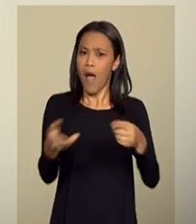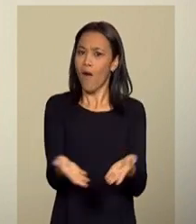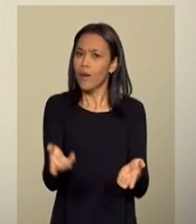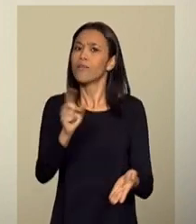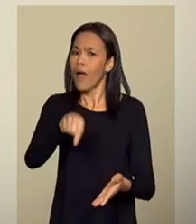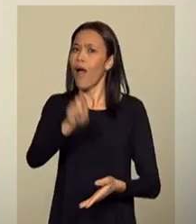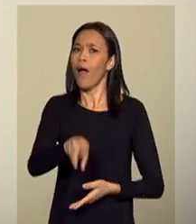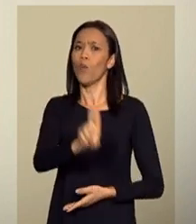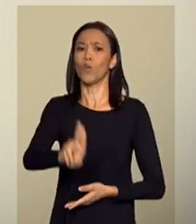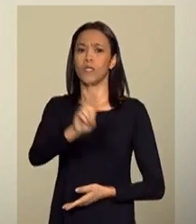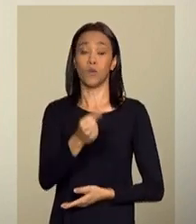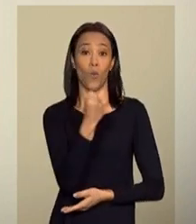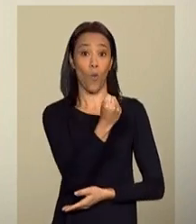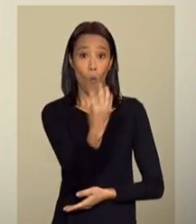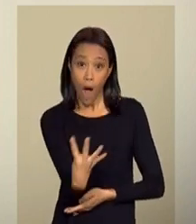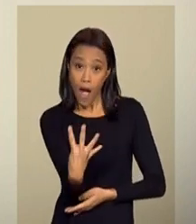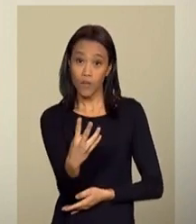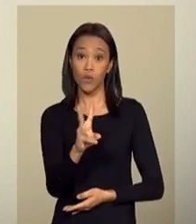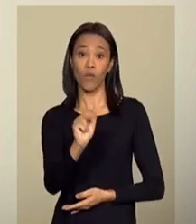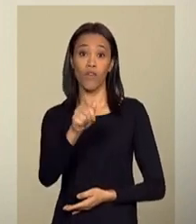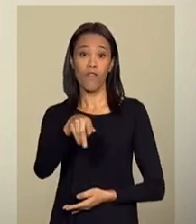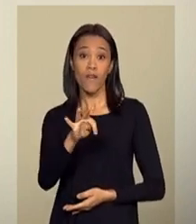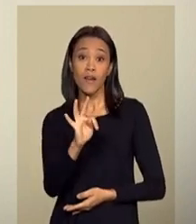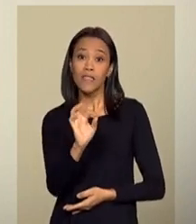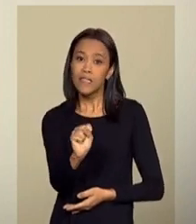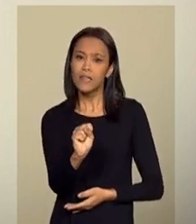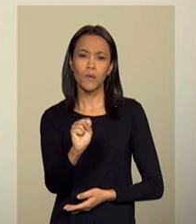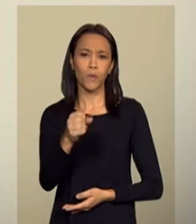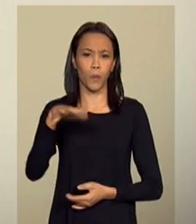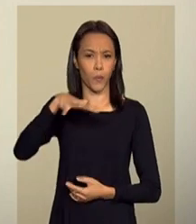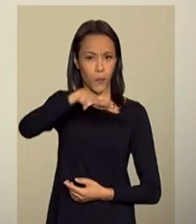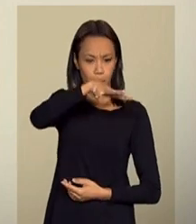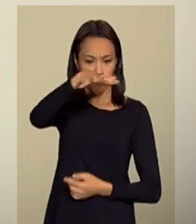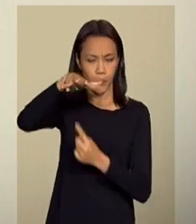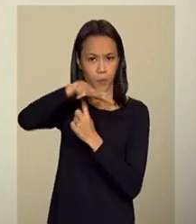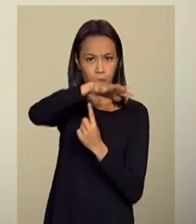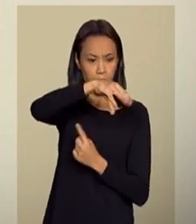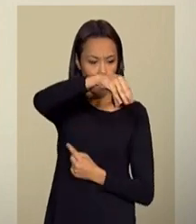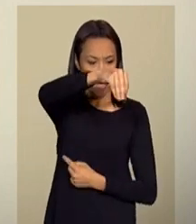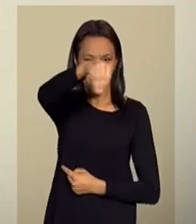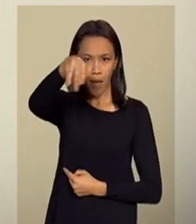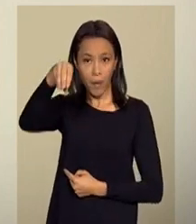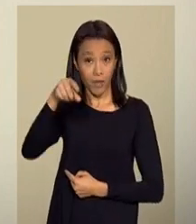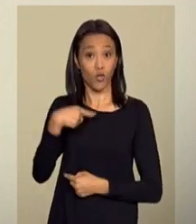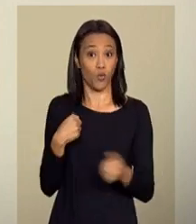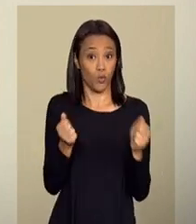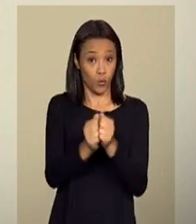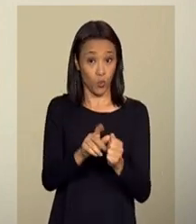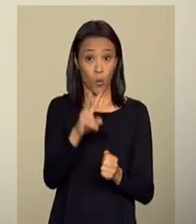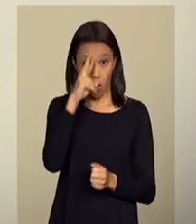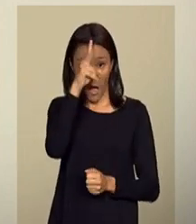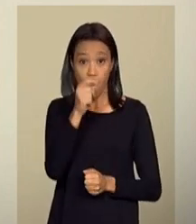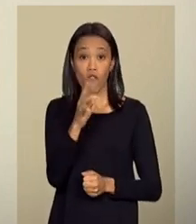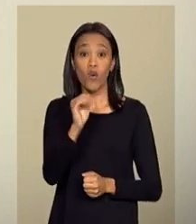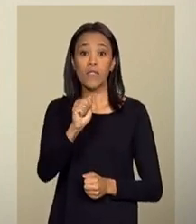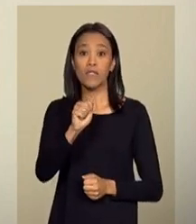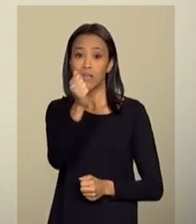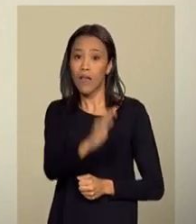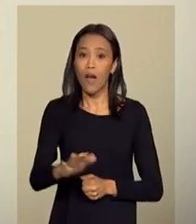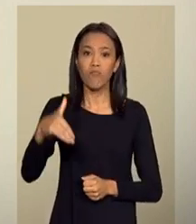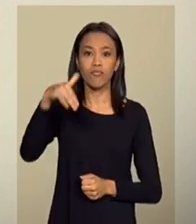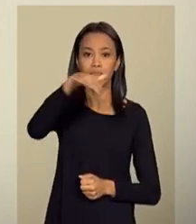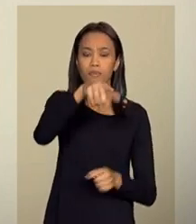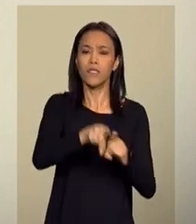usados quatro vantes ao mesmo tempo numa operação conjunta da Força Aérea Brasileira e da